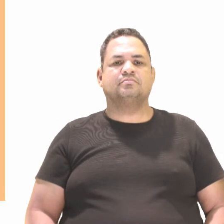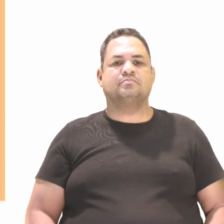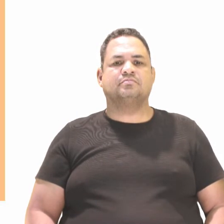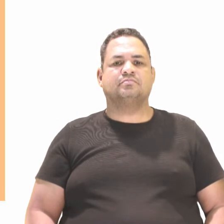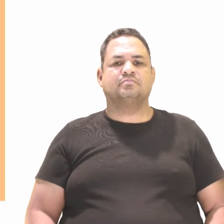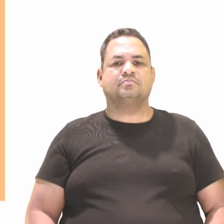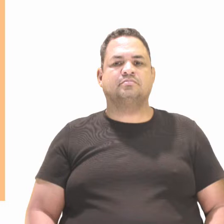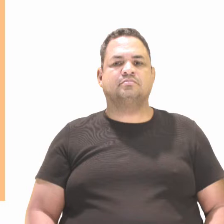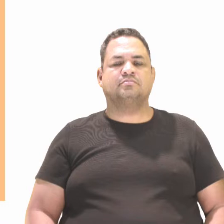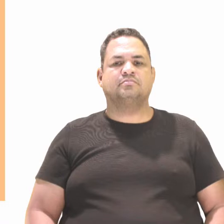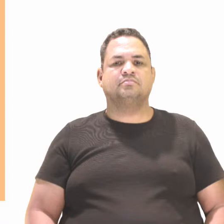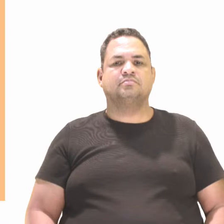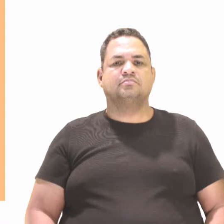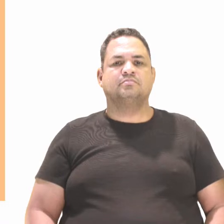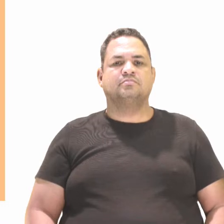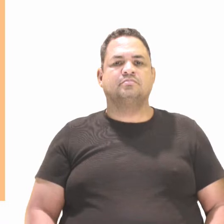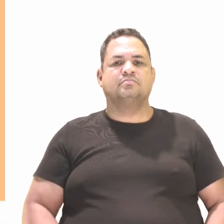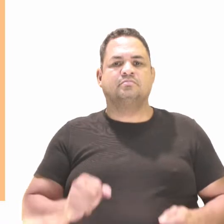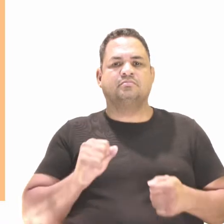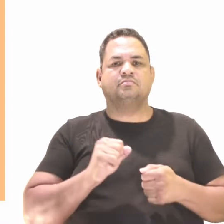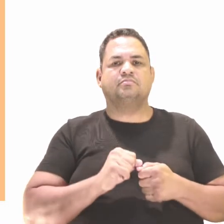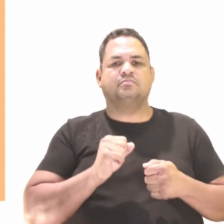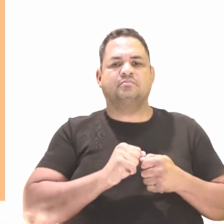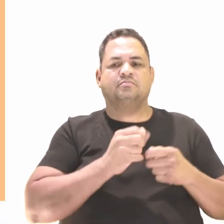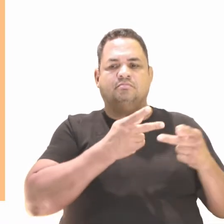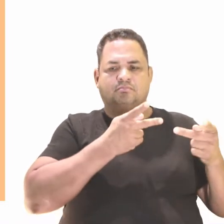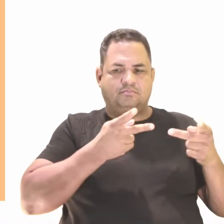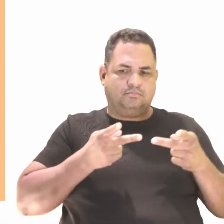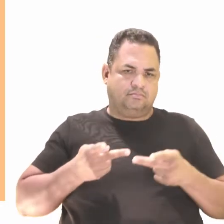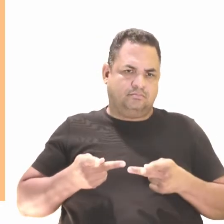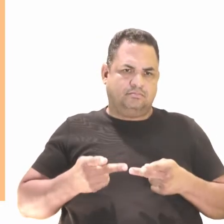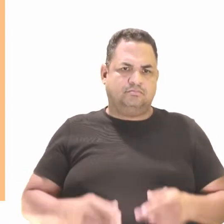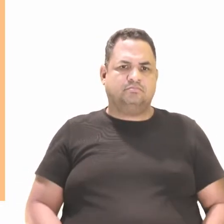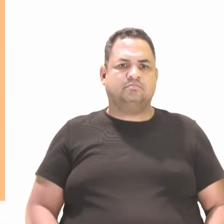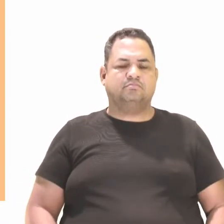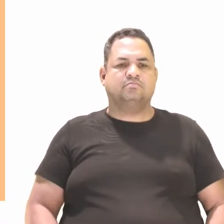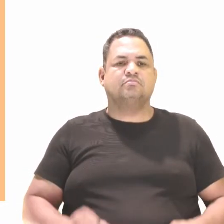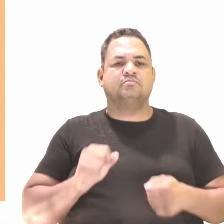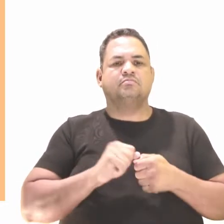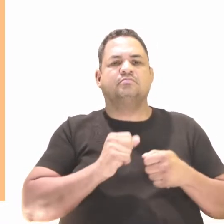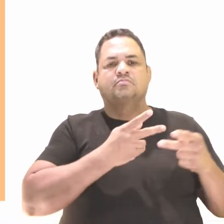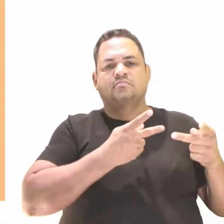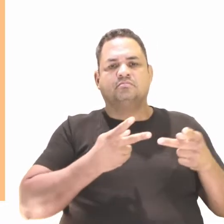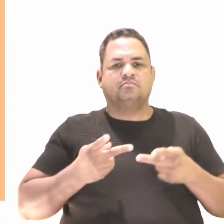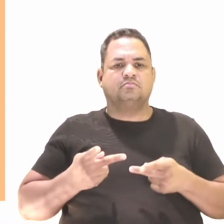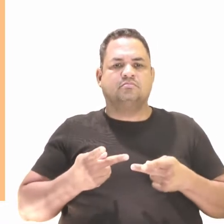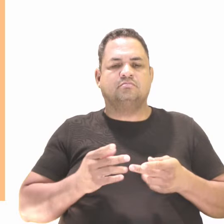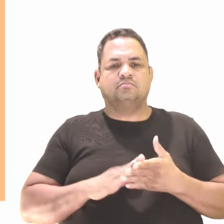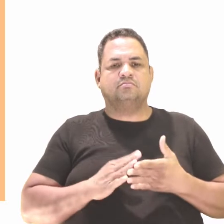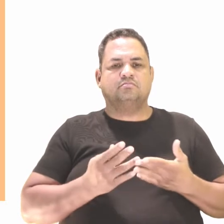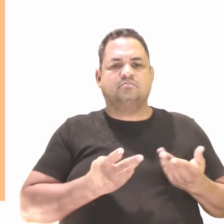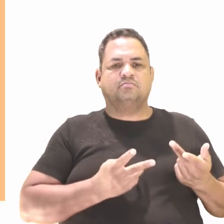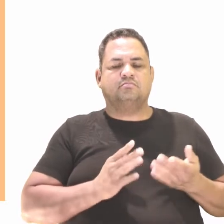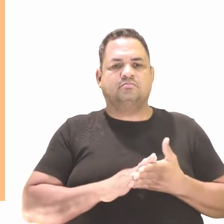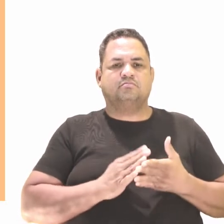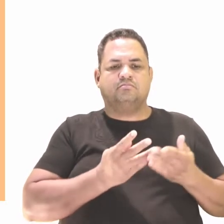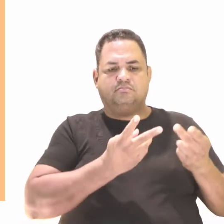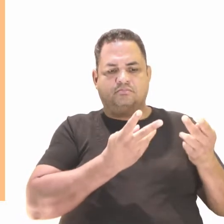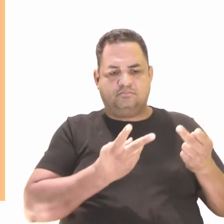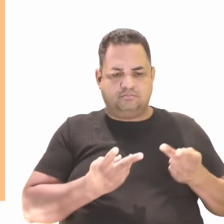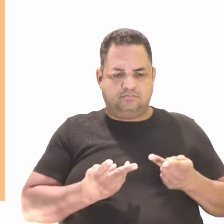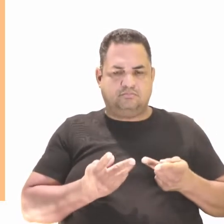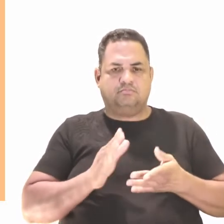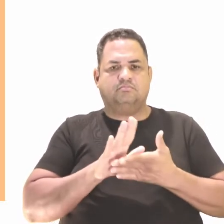Making invitations, fazer convites. Para fazer convites, a gente já viu todas